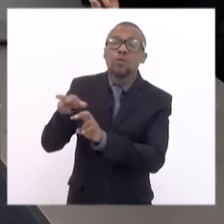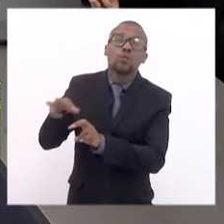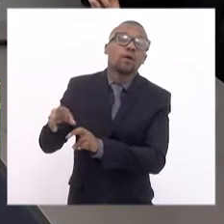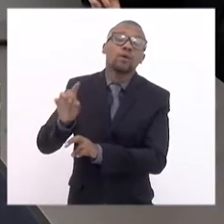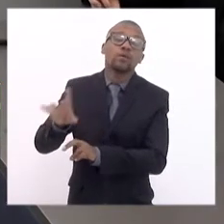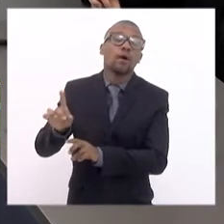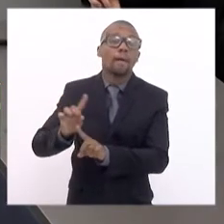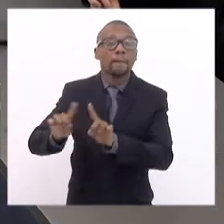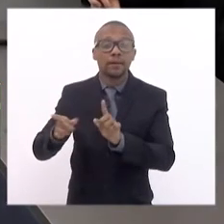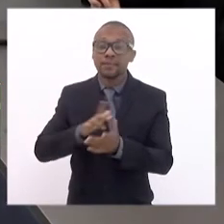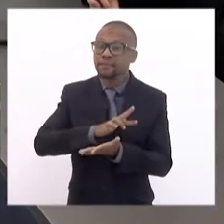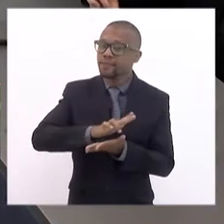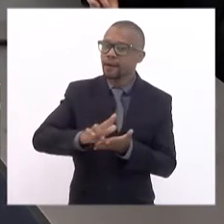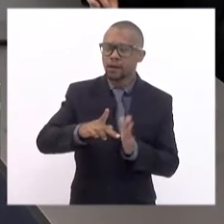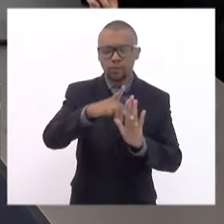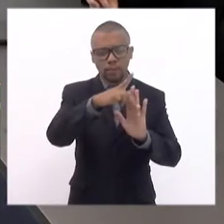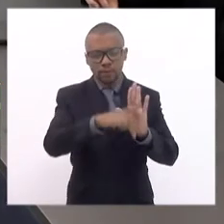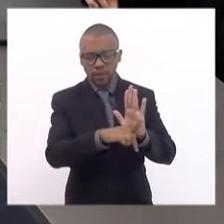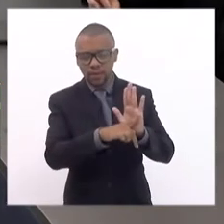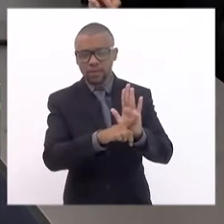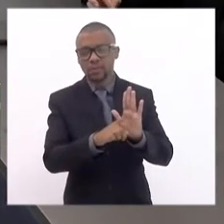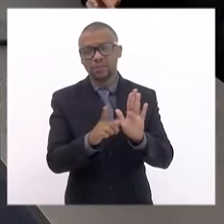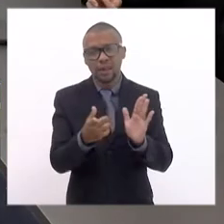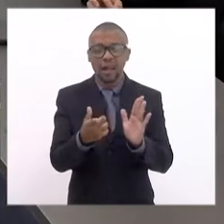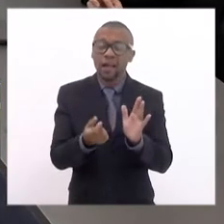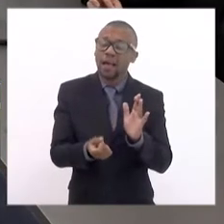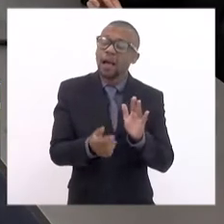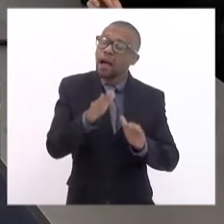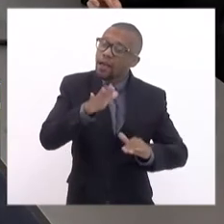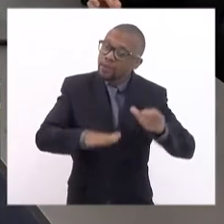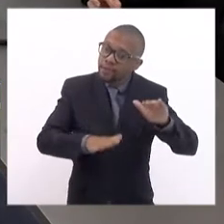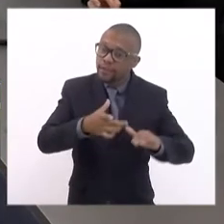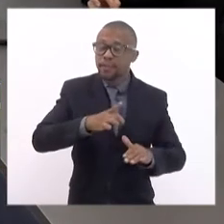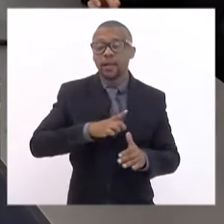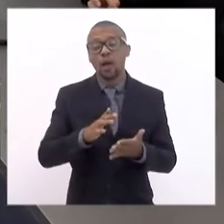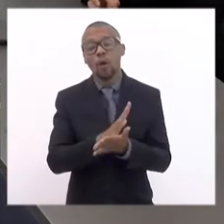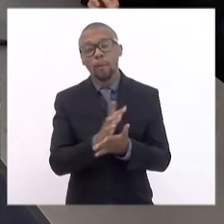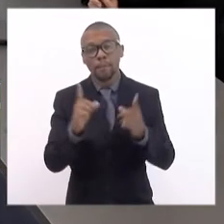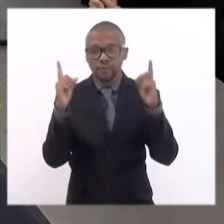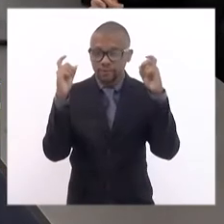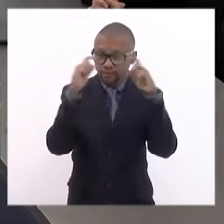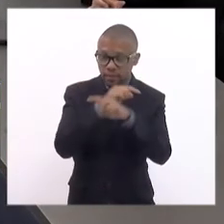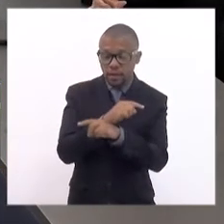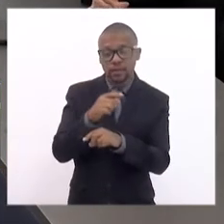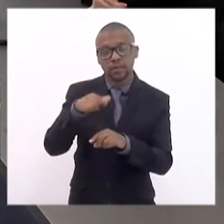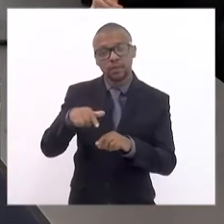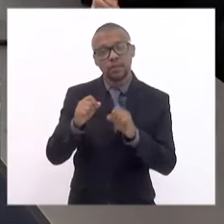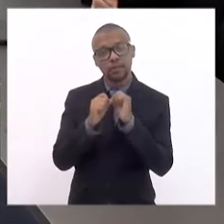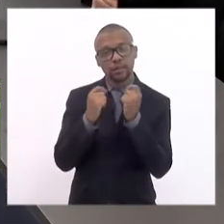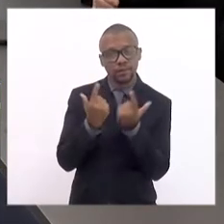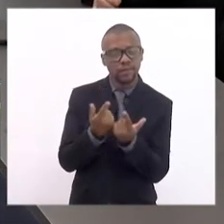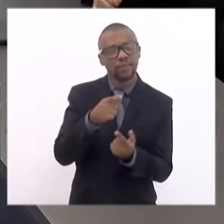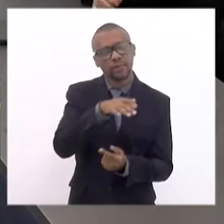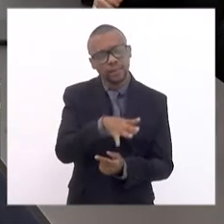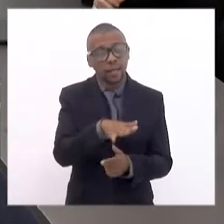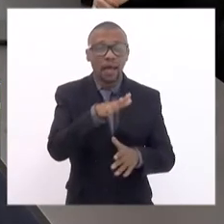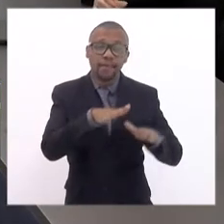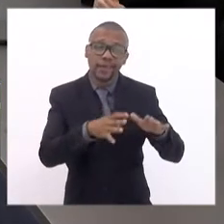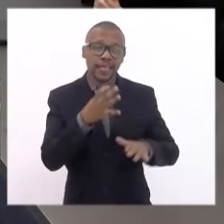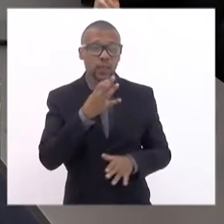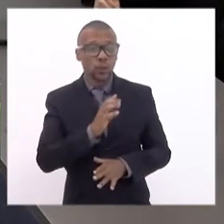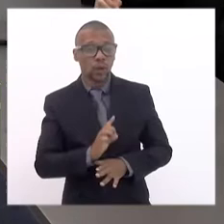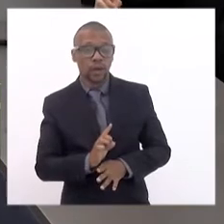das dificuldades que temos, vez por outra, enfrentado aqui na casa, Vossa Senhoria não deve desconhecer, é que a